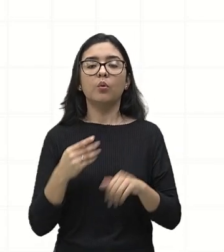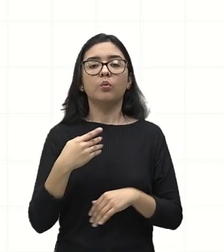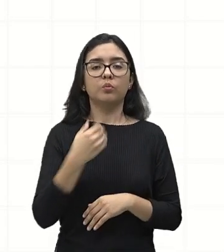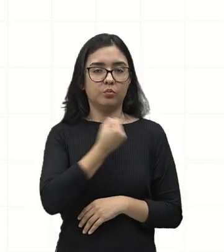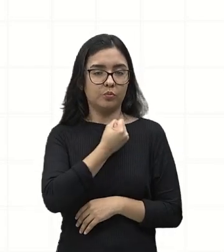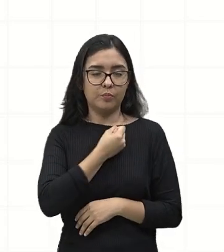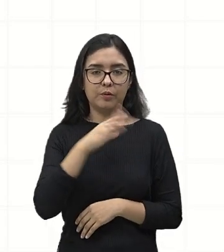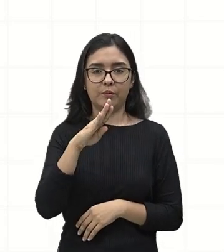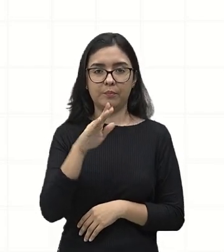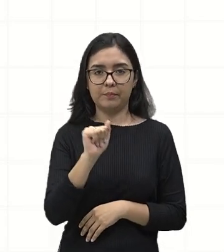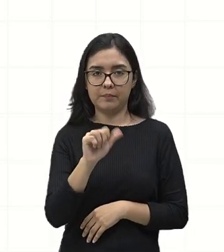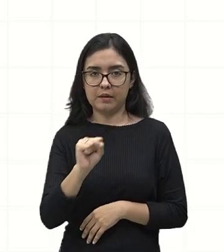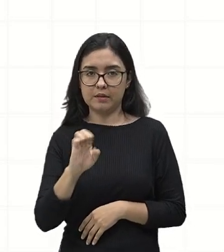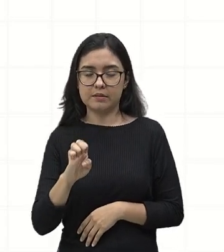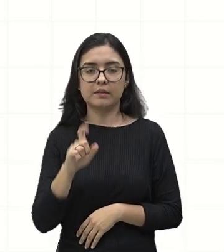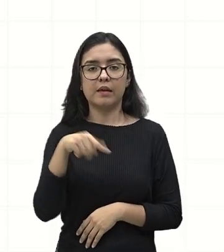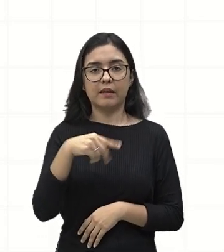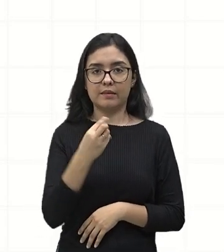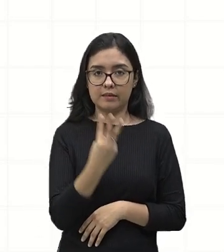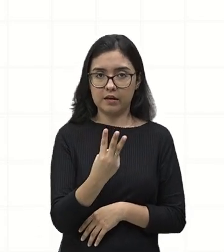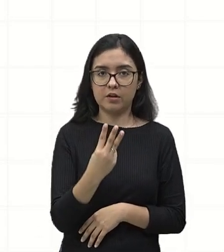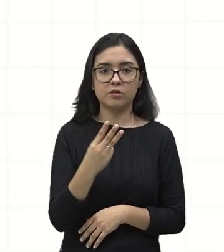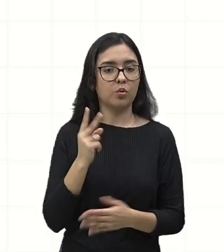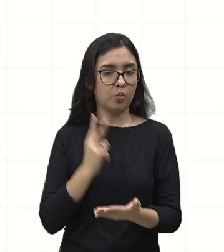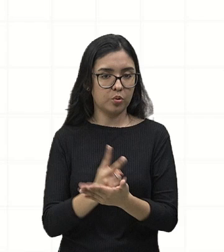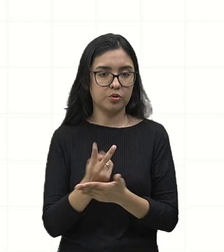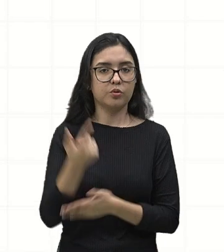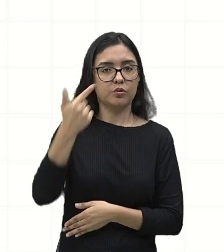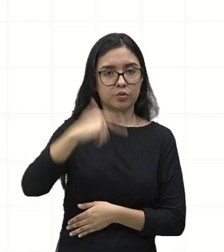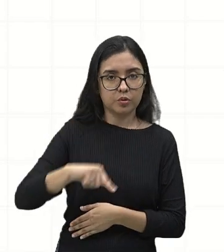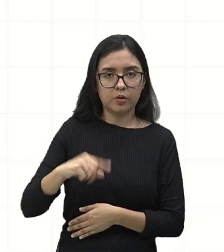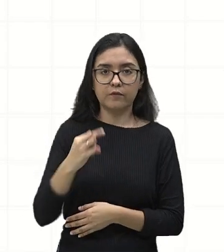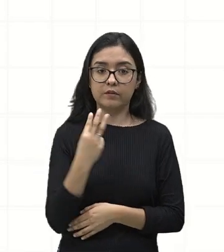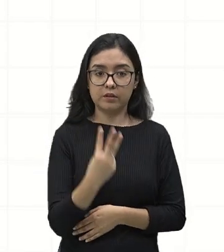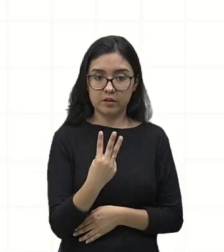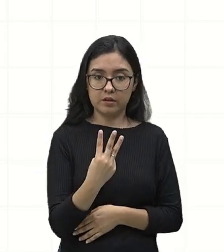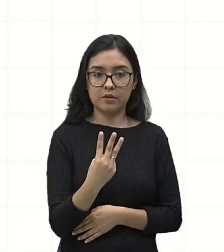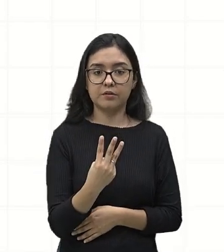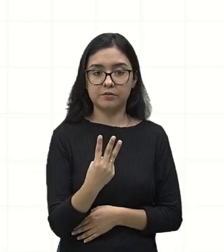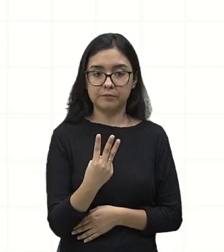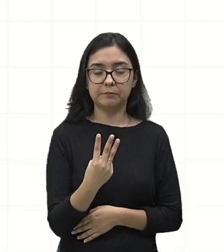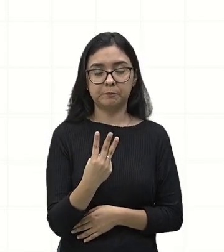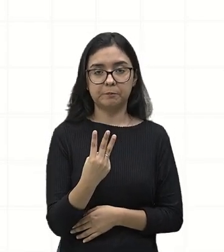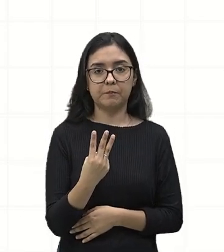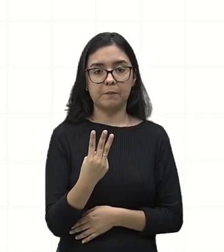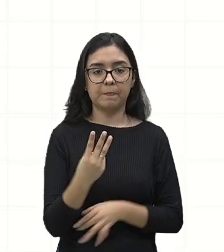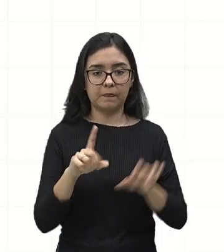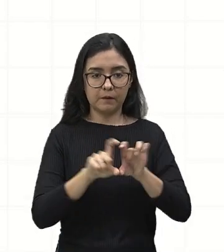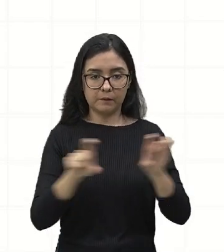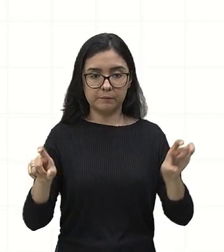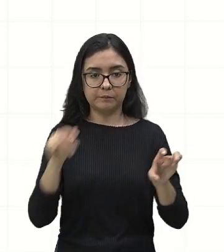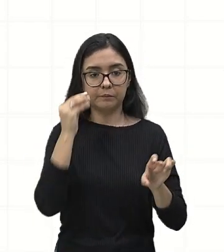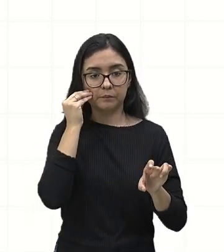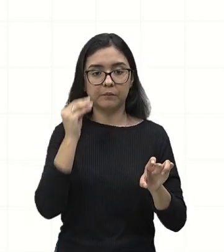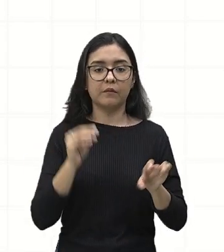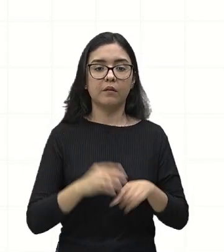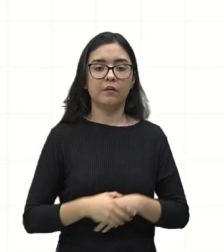Ó, quem é a base é o 3. Você repete, tá? A base